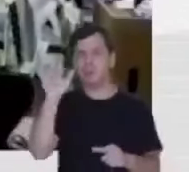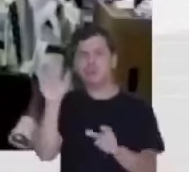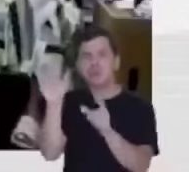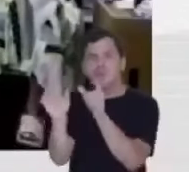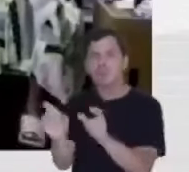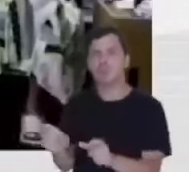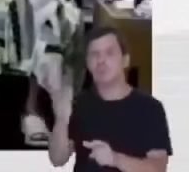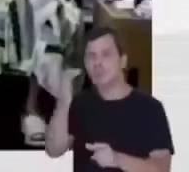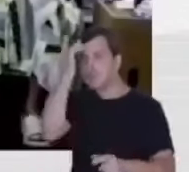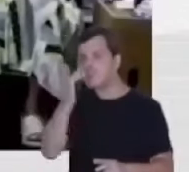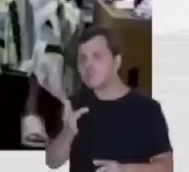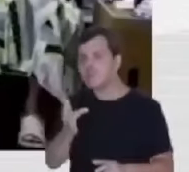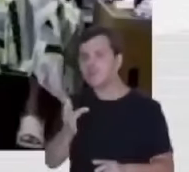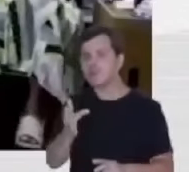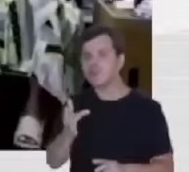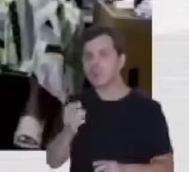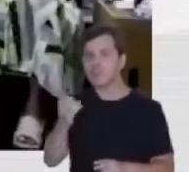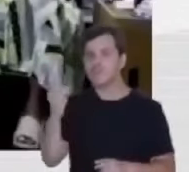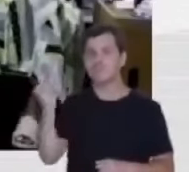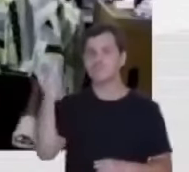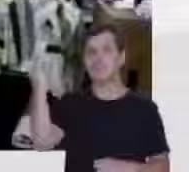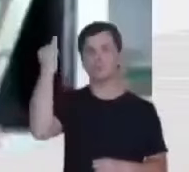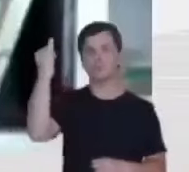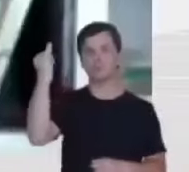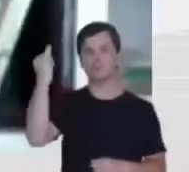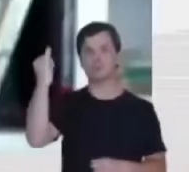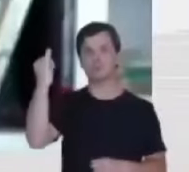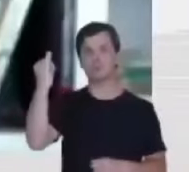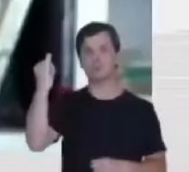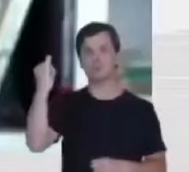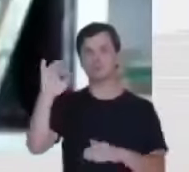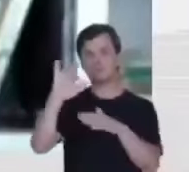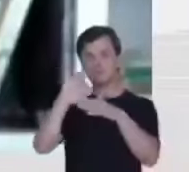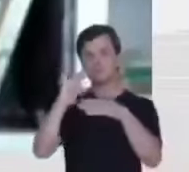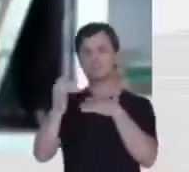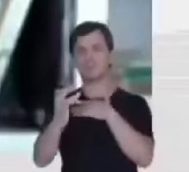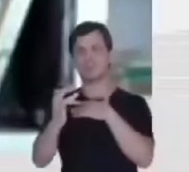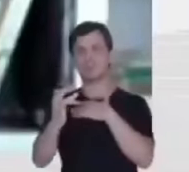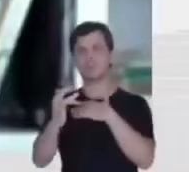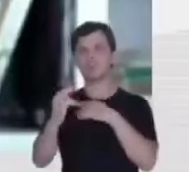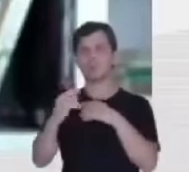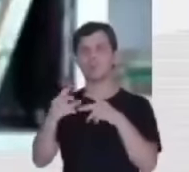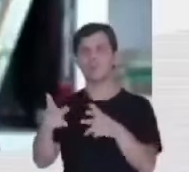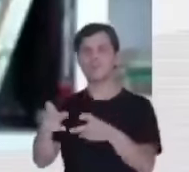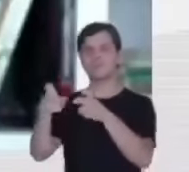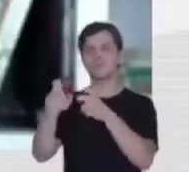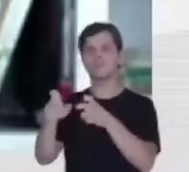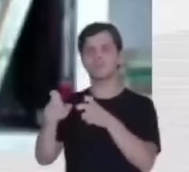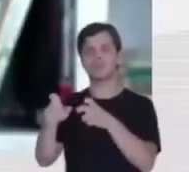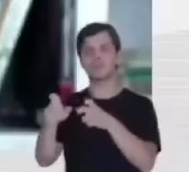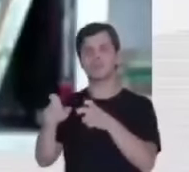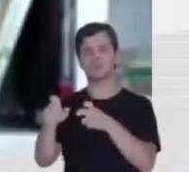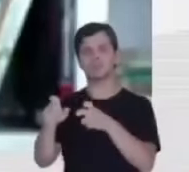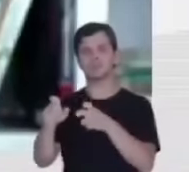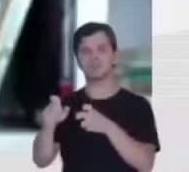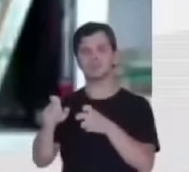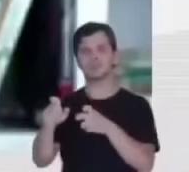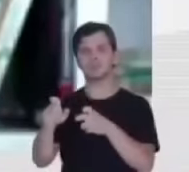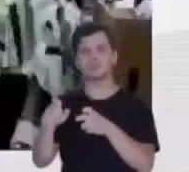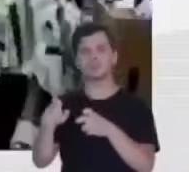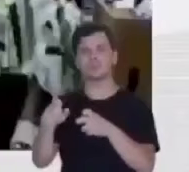que vocês falaram, que interessa para a gente colocar nas nossas redes, para as pessoas perceberem